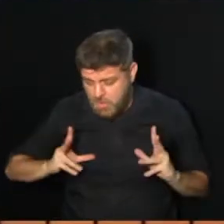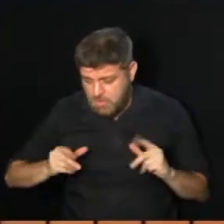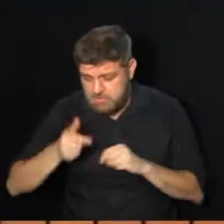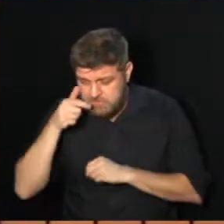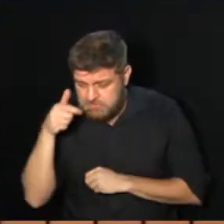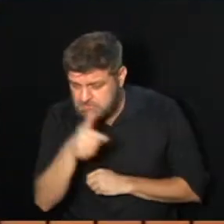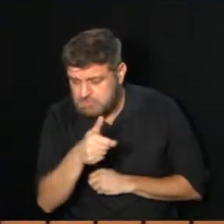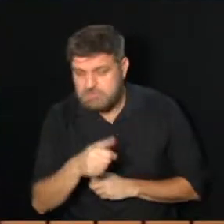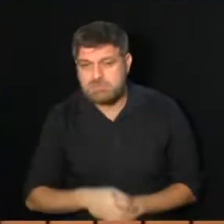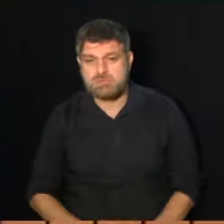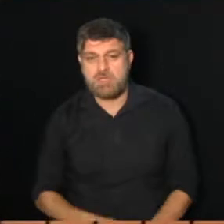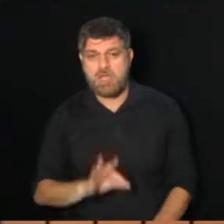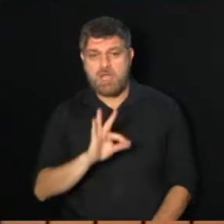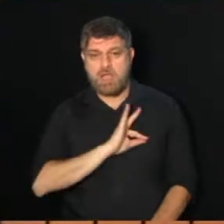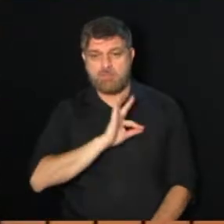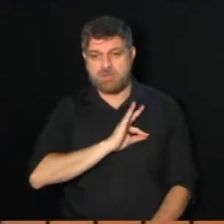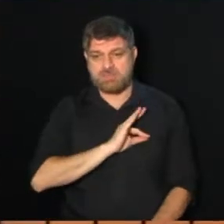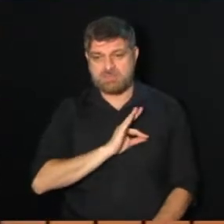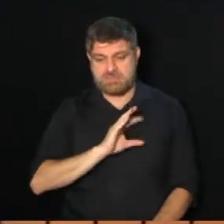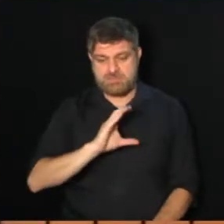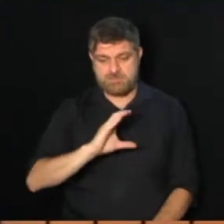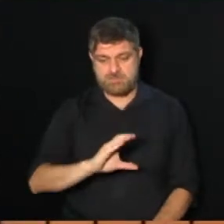Civil também, ela